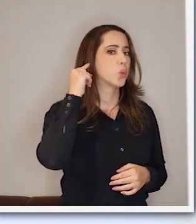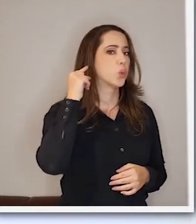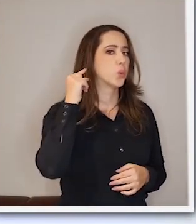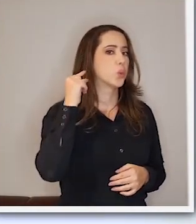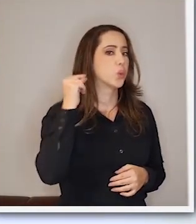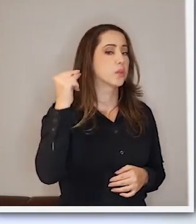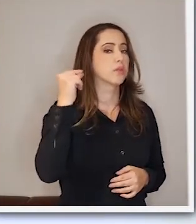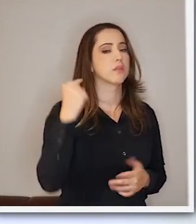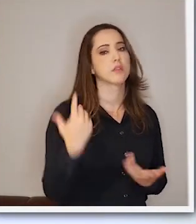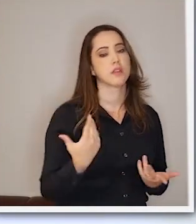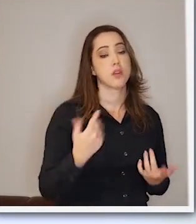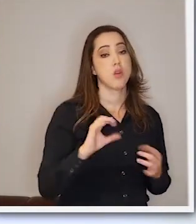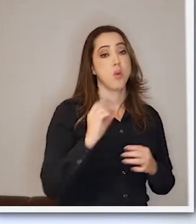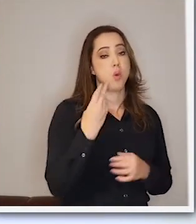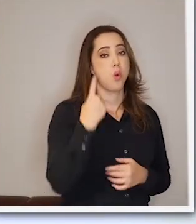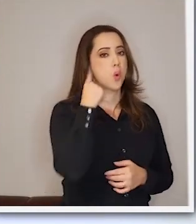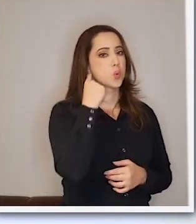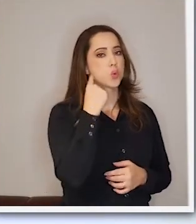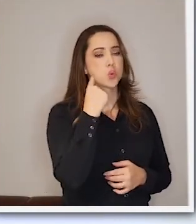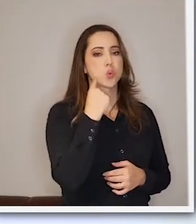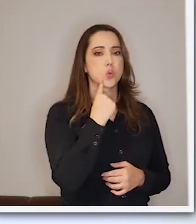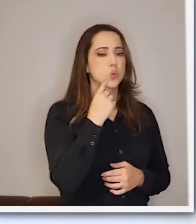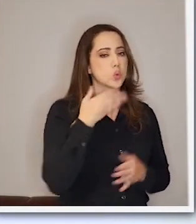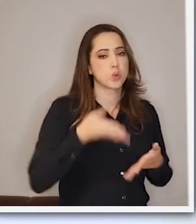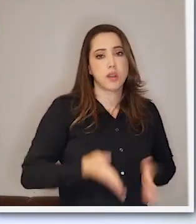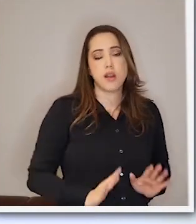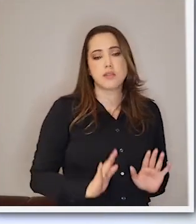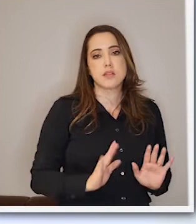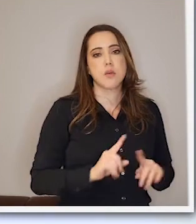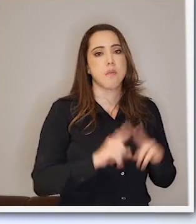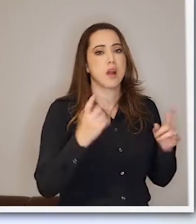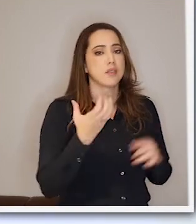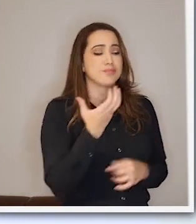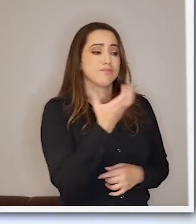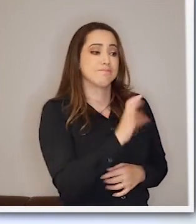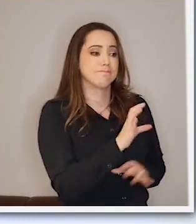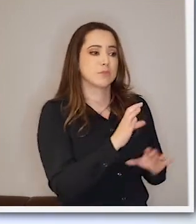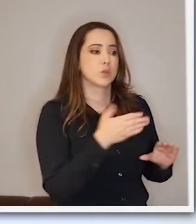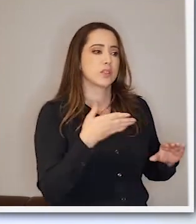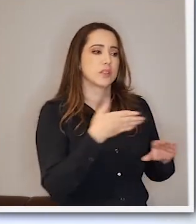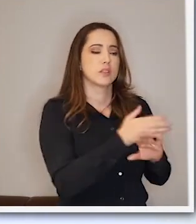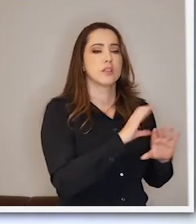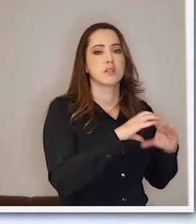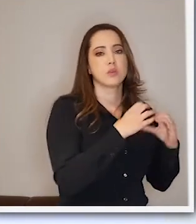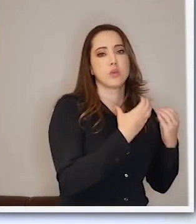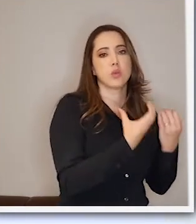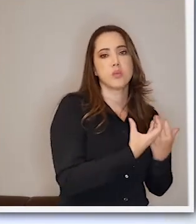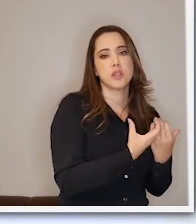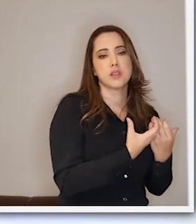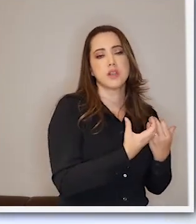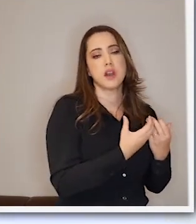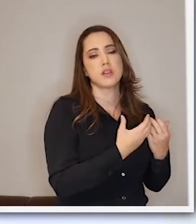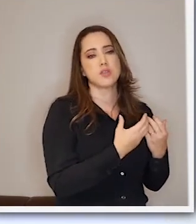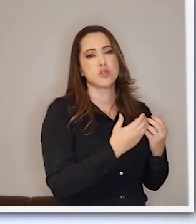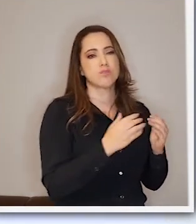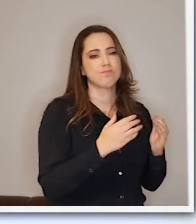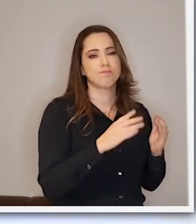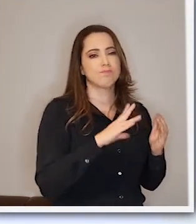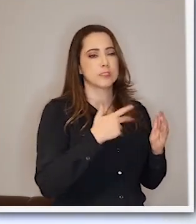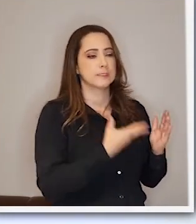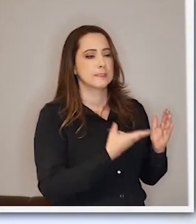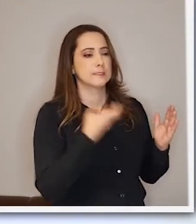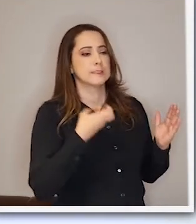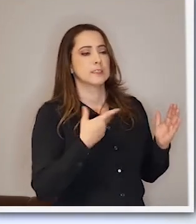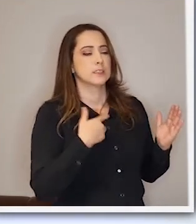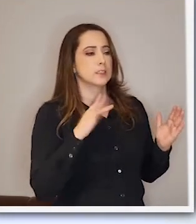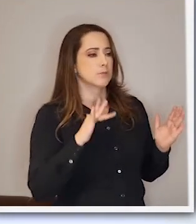colocou. Ao longo da vida, ele vai perdendo a audição. Ou ele é um surdo de nascença, porém não